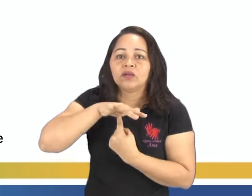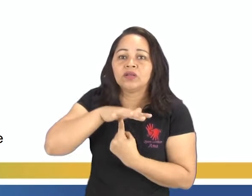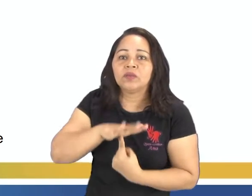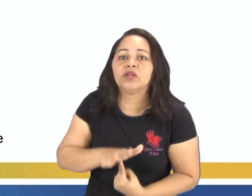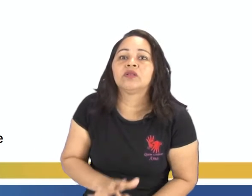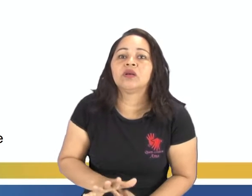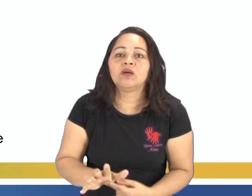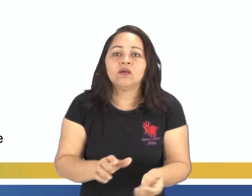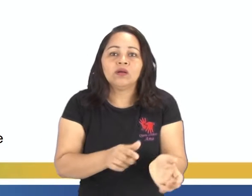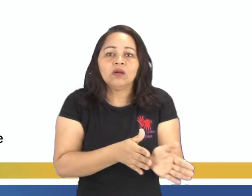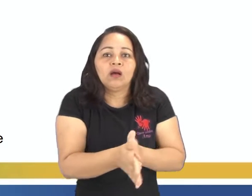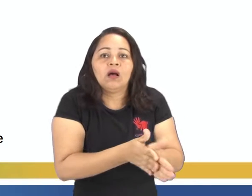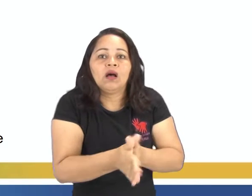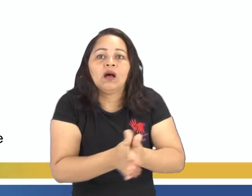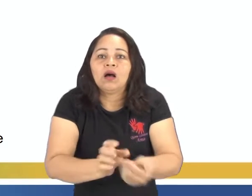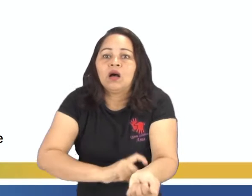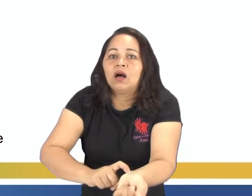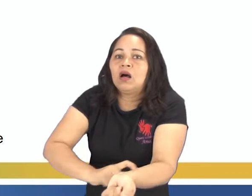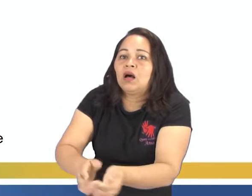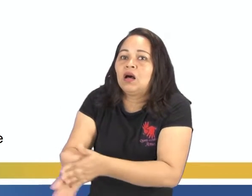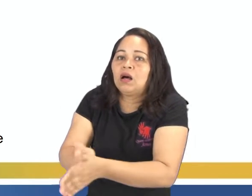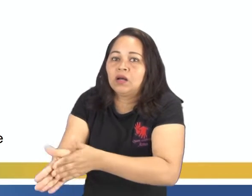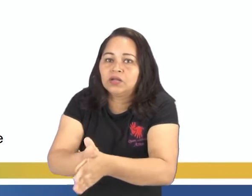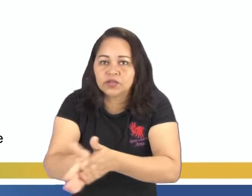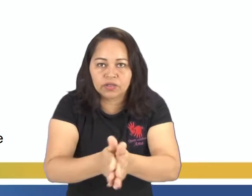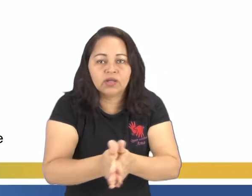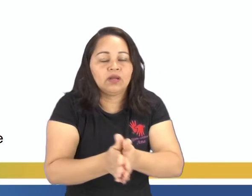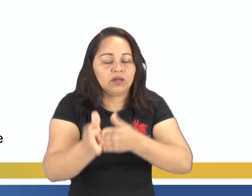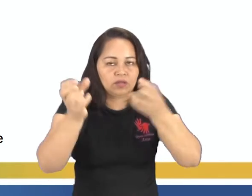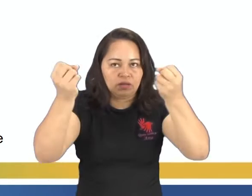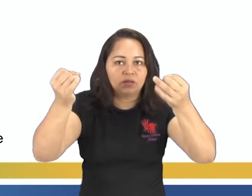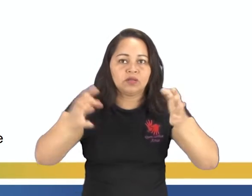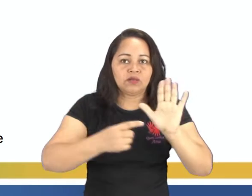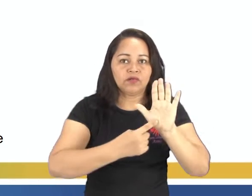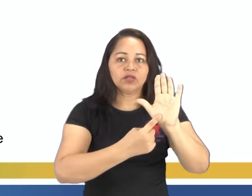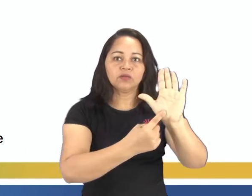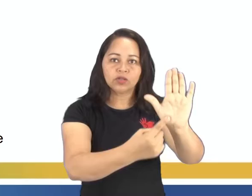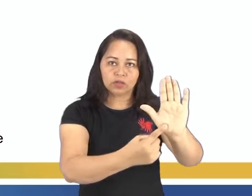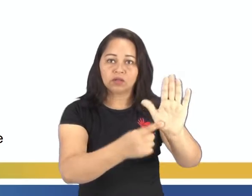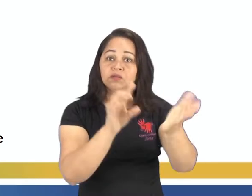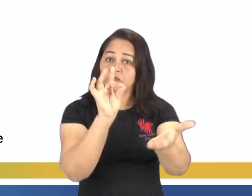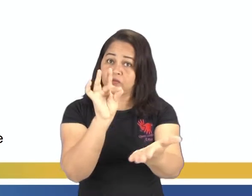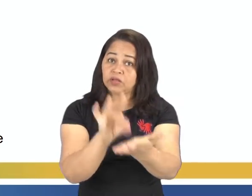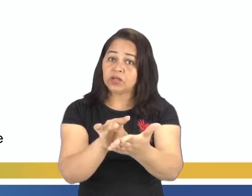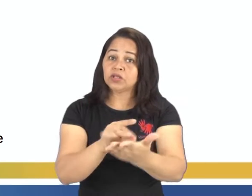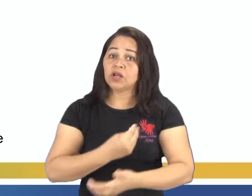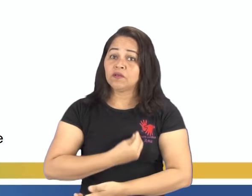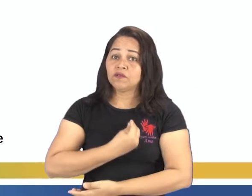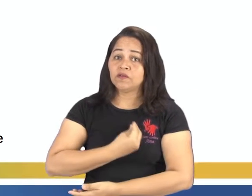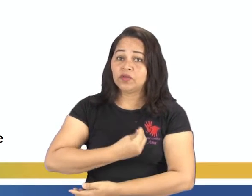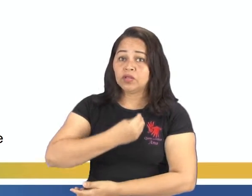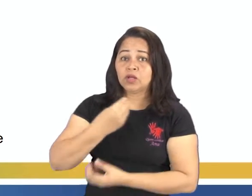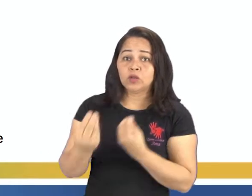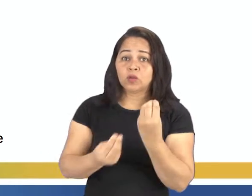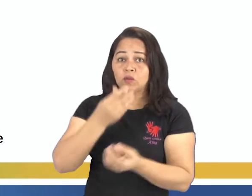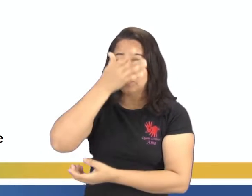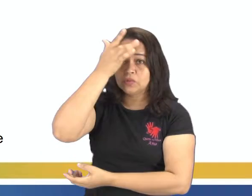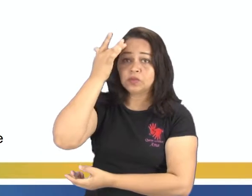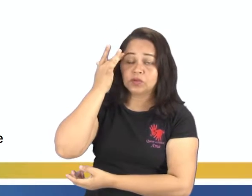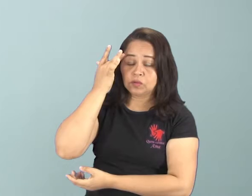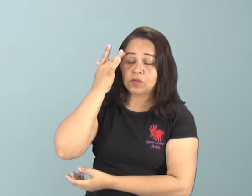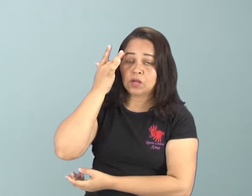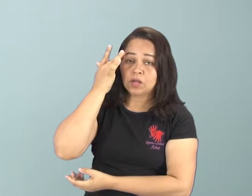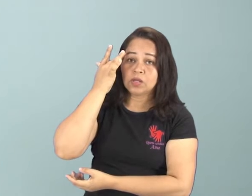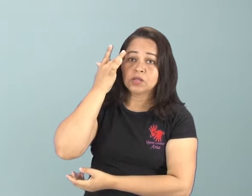e ansiedade, explica o pesquisador e fã. Então, ele mostra aí pra gente como que